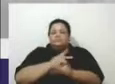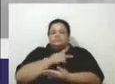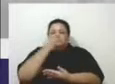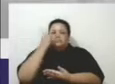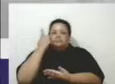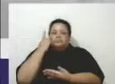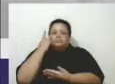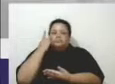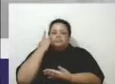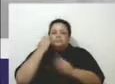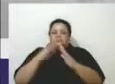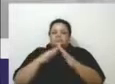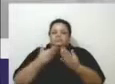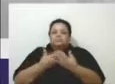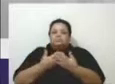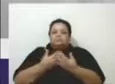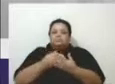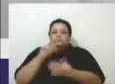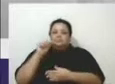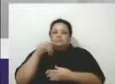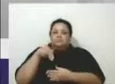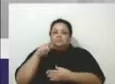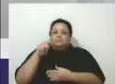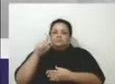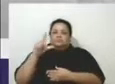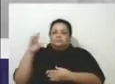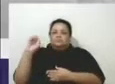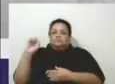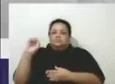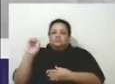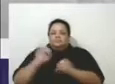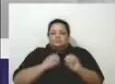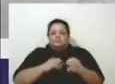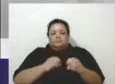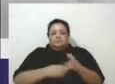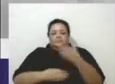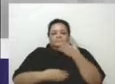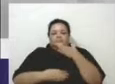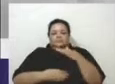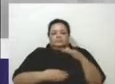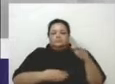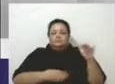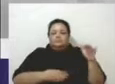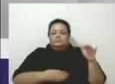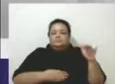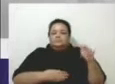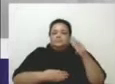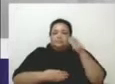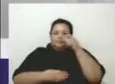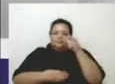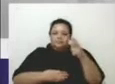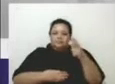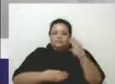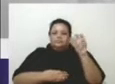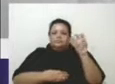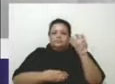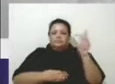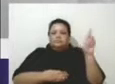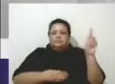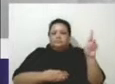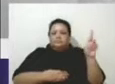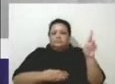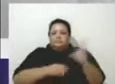Anglo porque eles estavam ensinando pras crianças né ah despertando a o interesse no 5 RS da